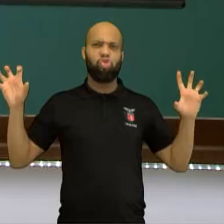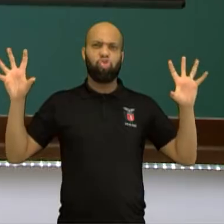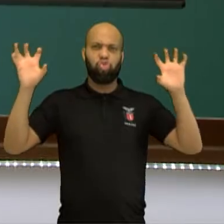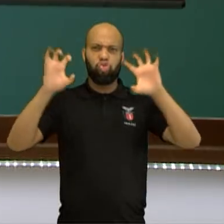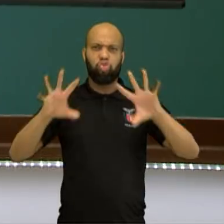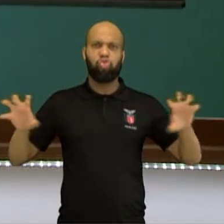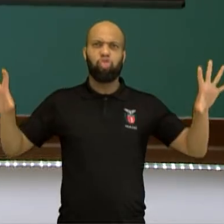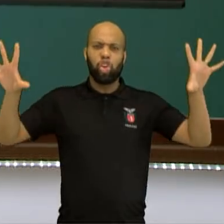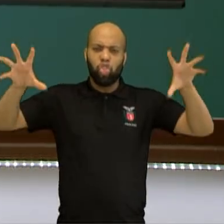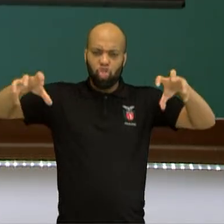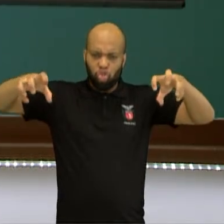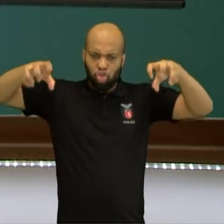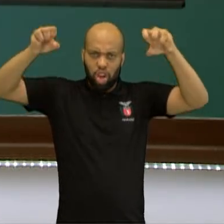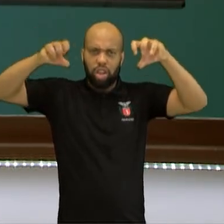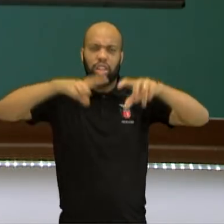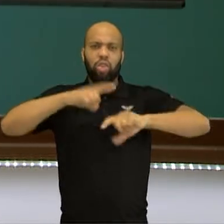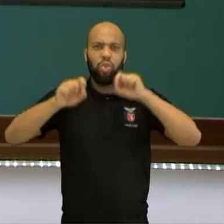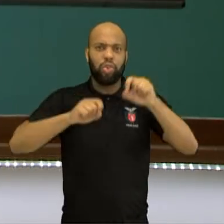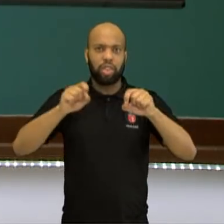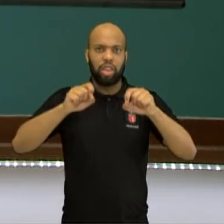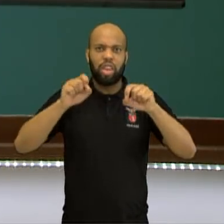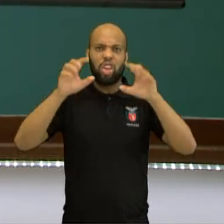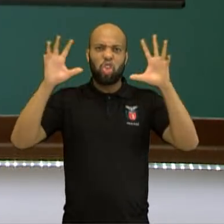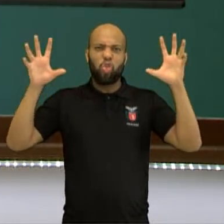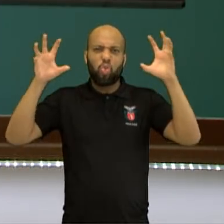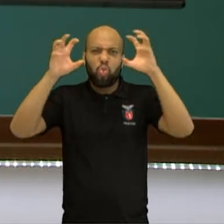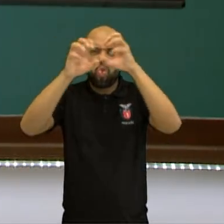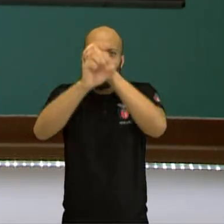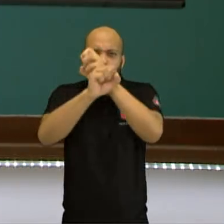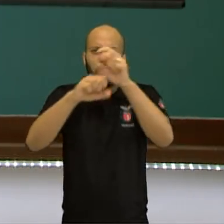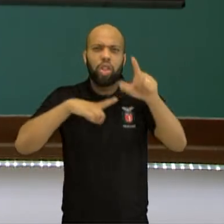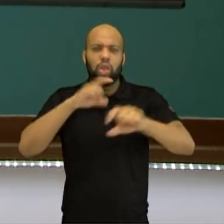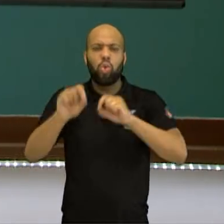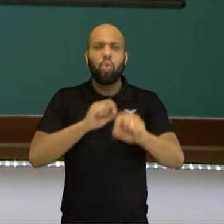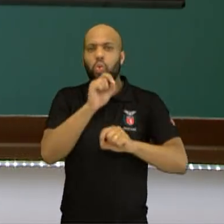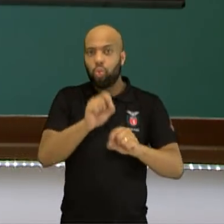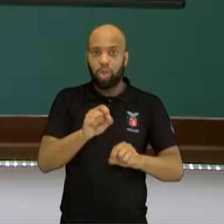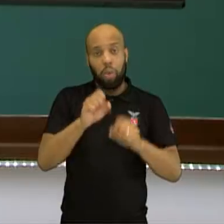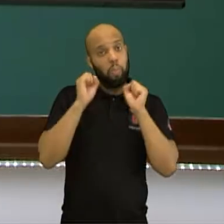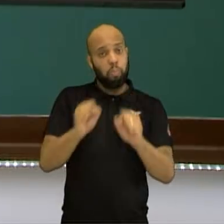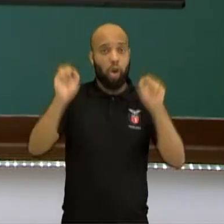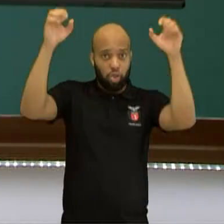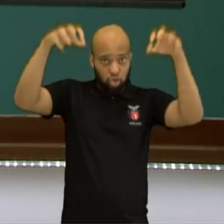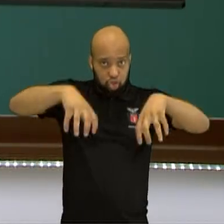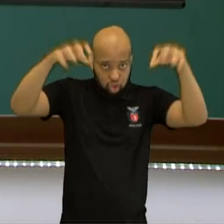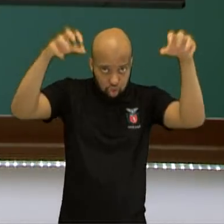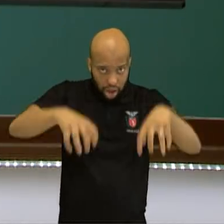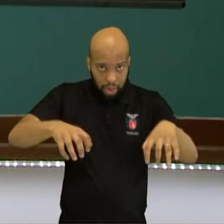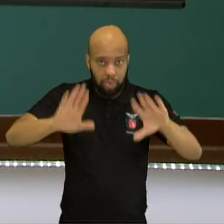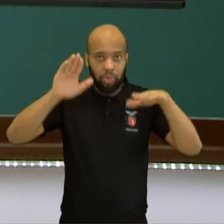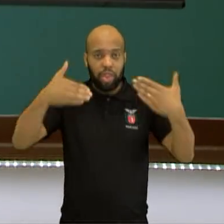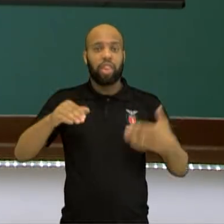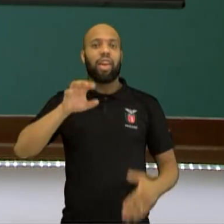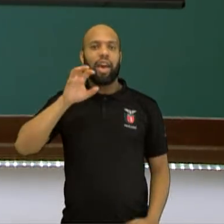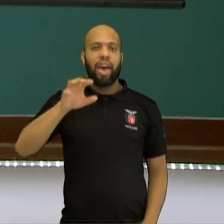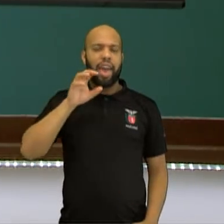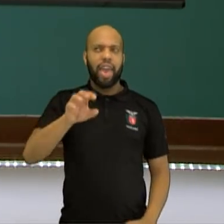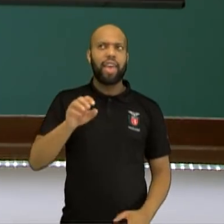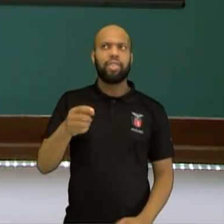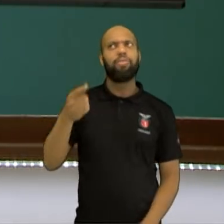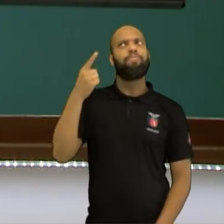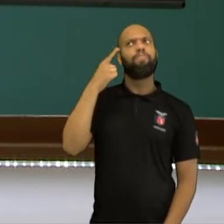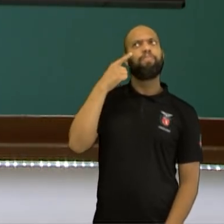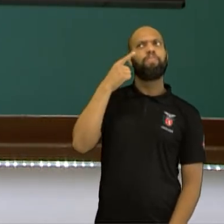na previsão do tempo a gente tenha lá o resultado que é a chuva, né? Então, essas previsões